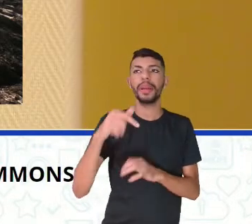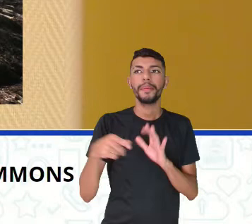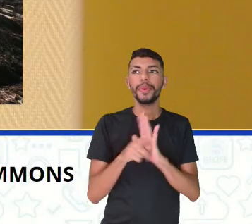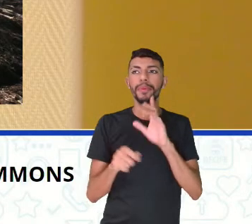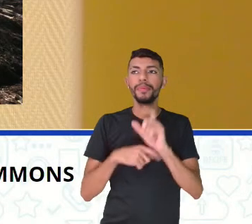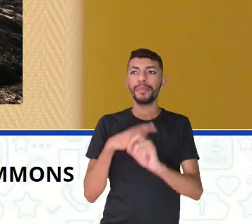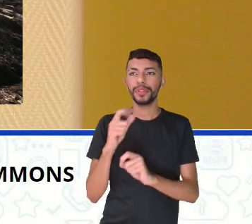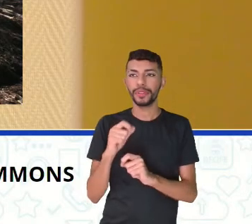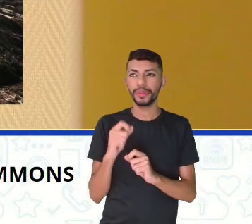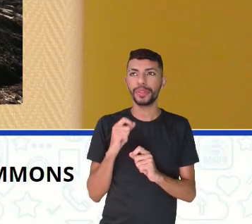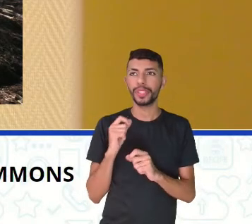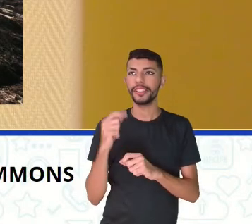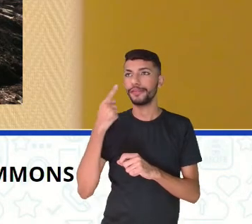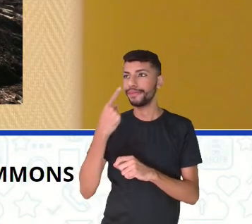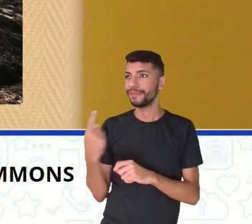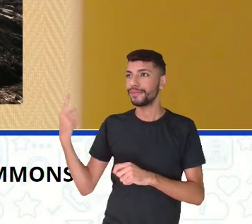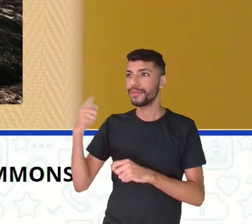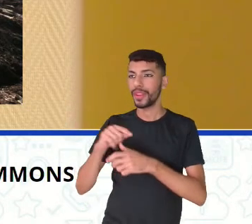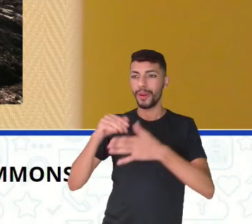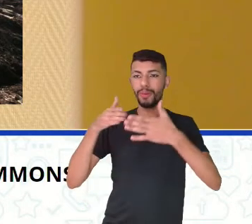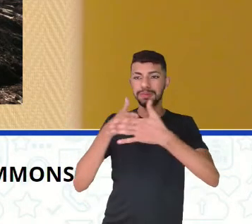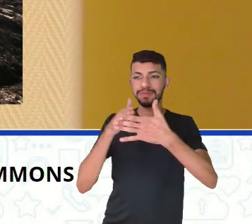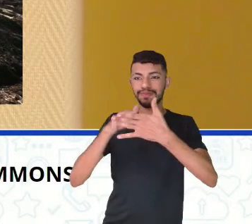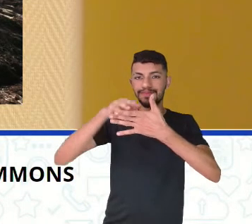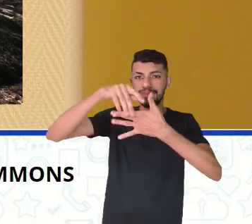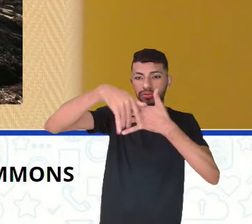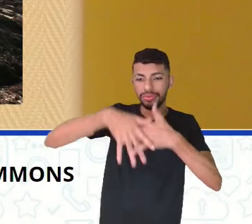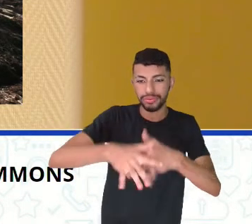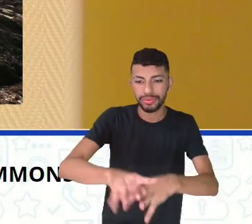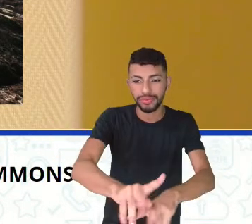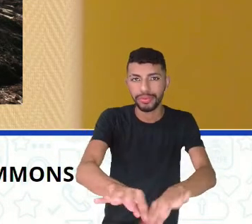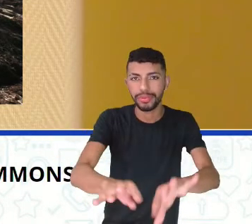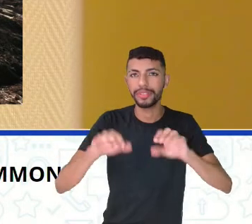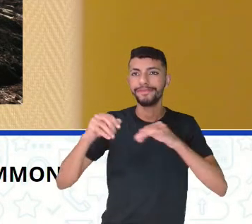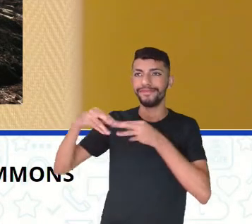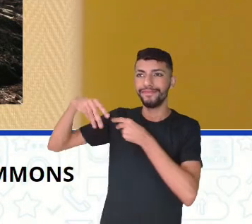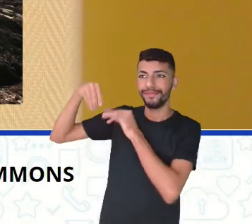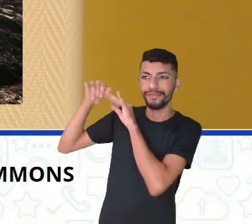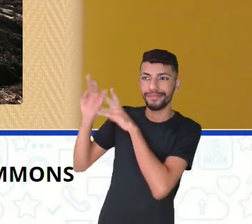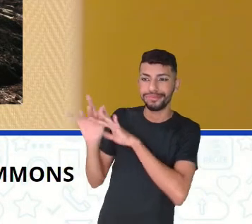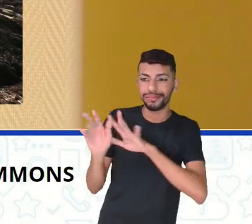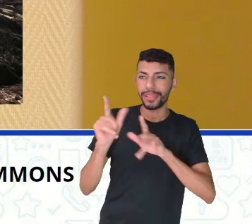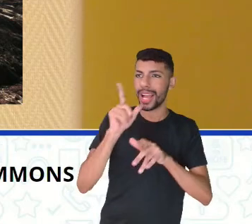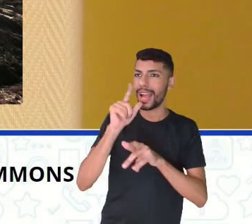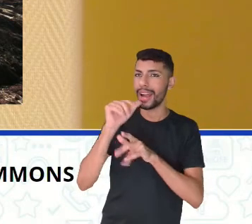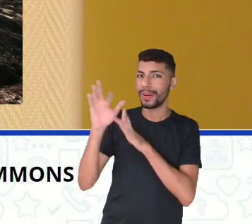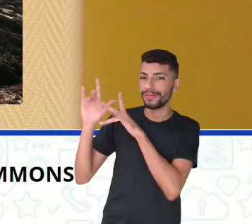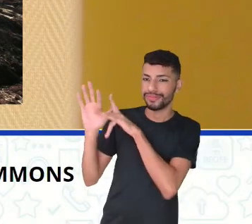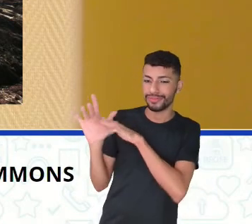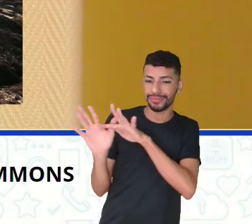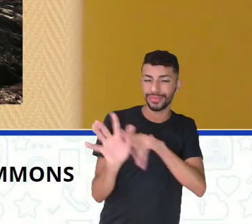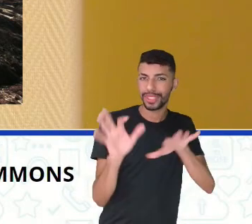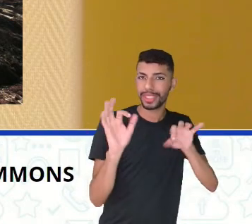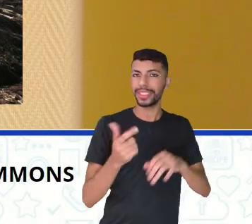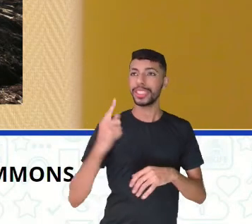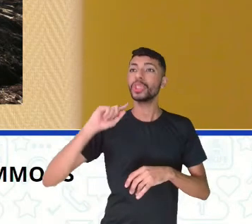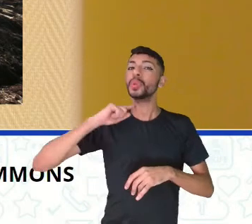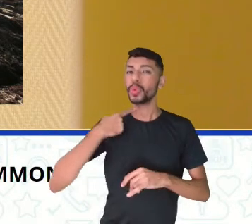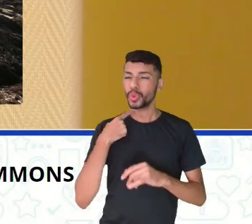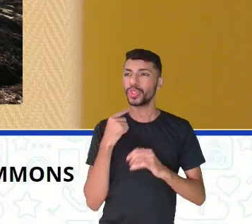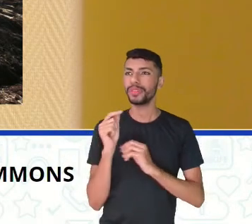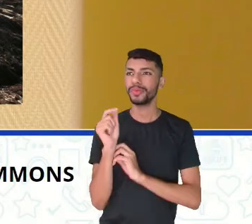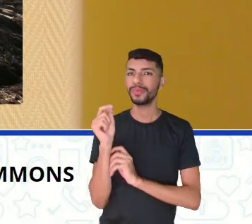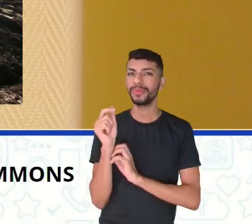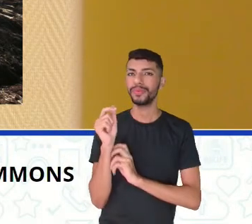uma barragem. Olha aí o caminho, né? Que a água não era água limpa, tá? Era água